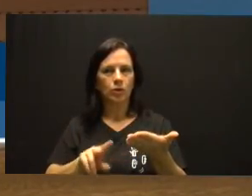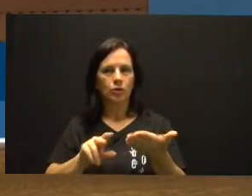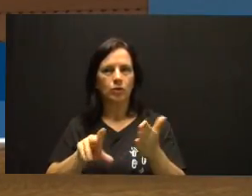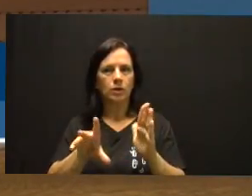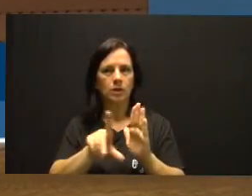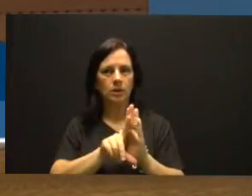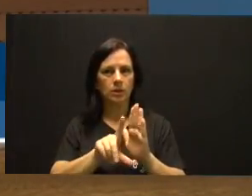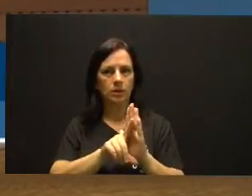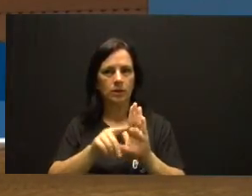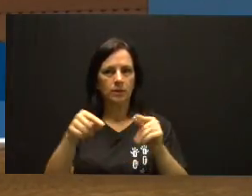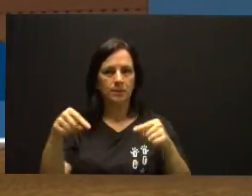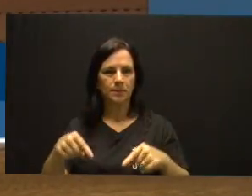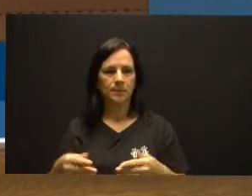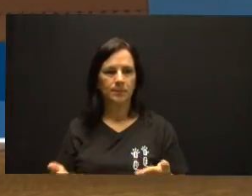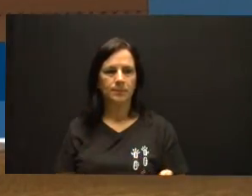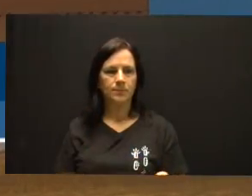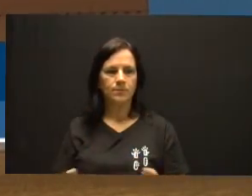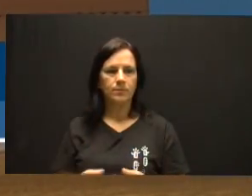de Leis.